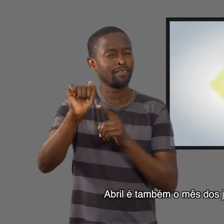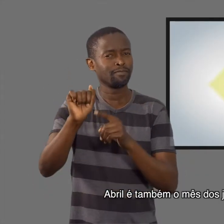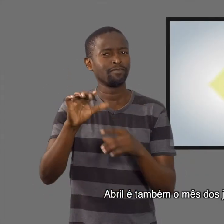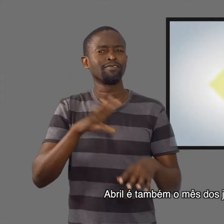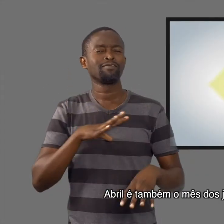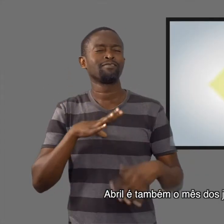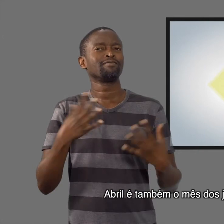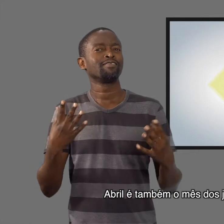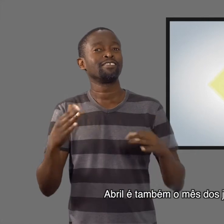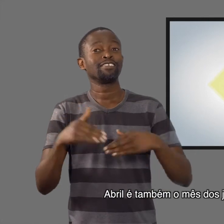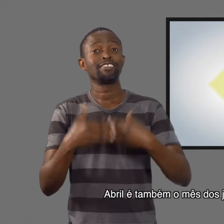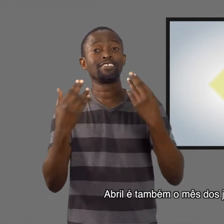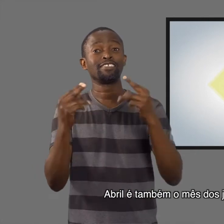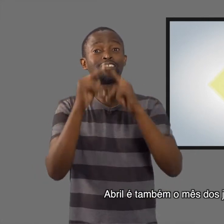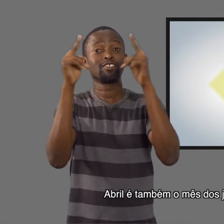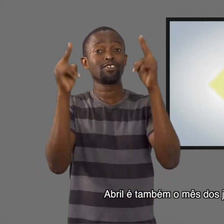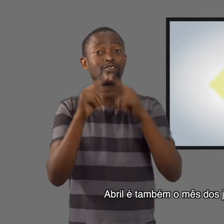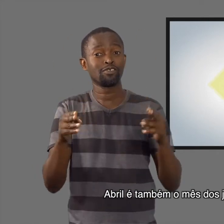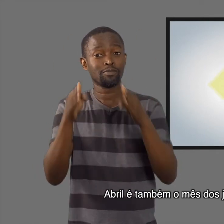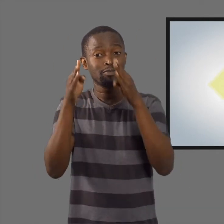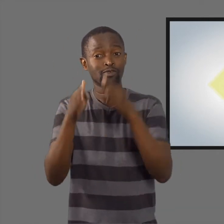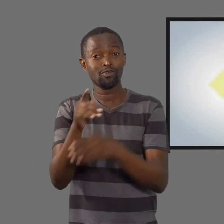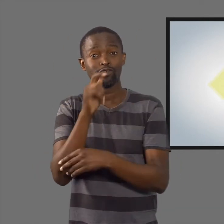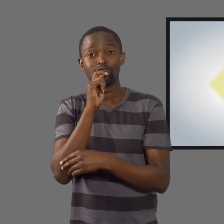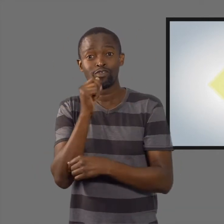Abril é também o mês dos jornalistas.